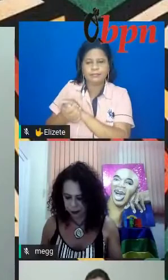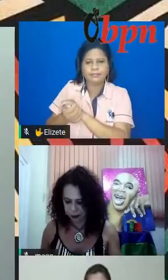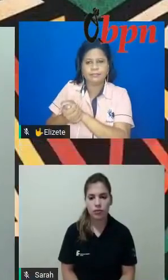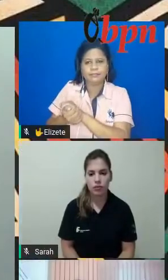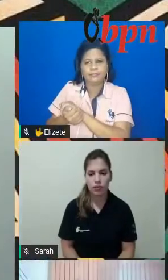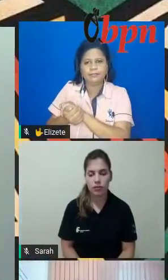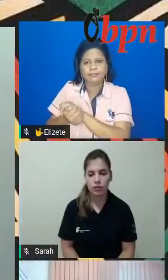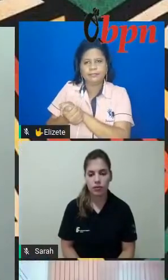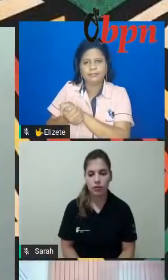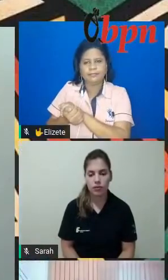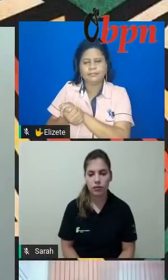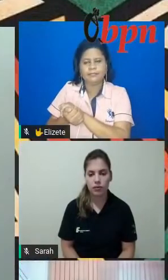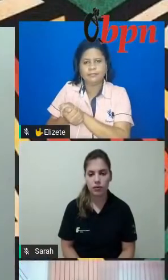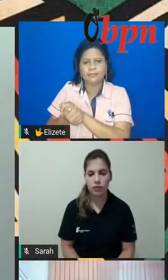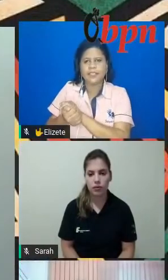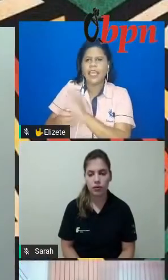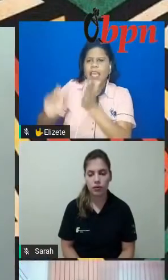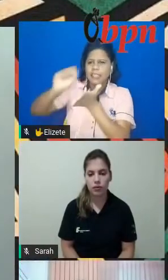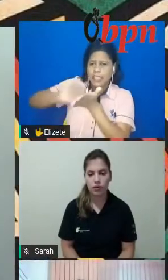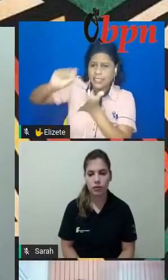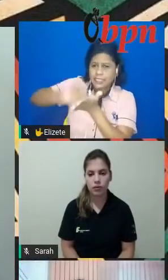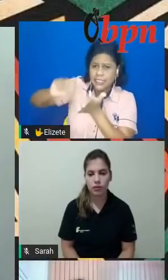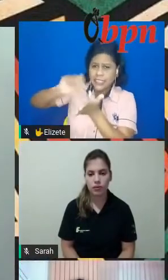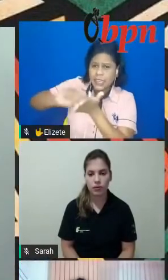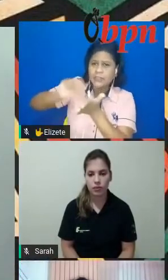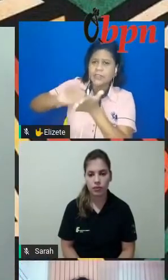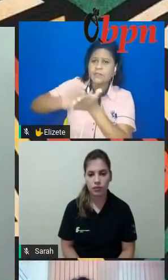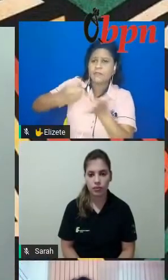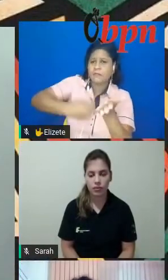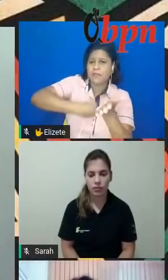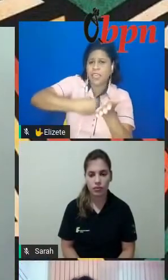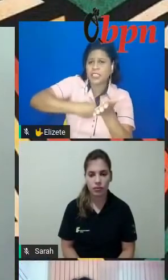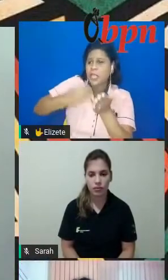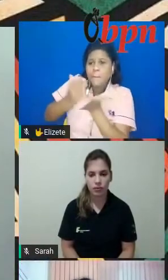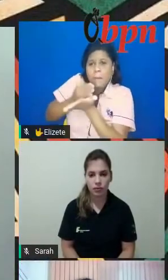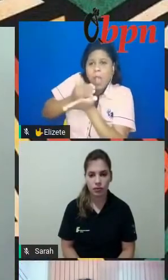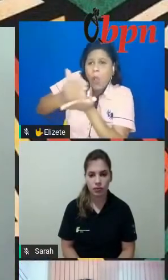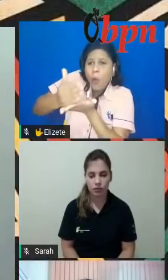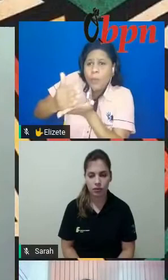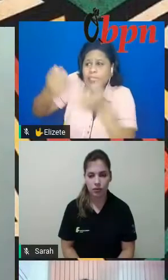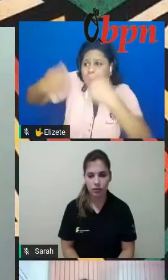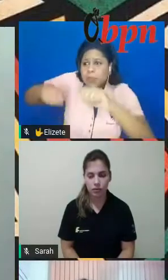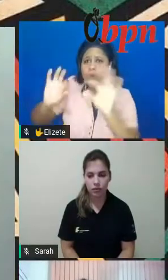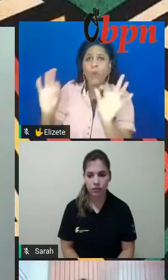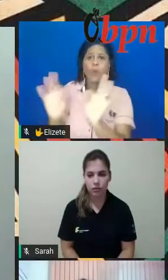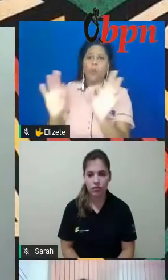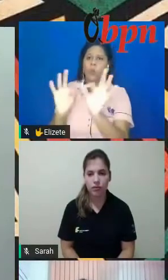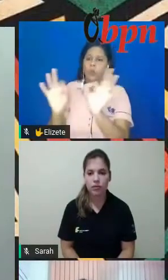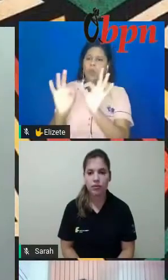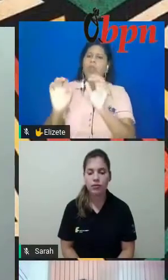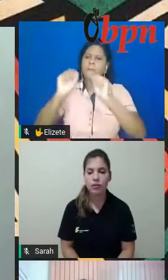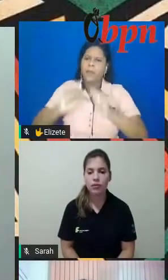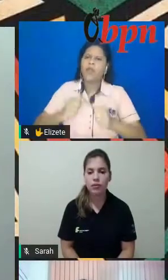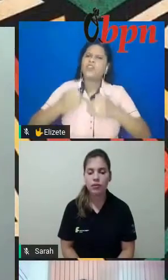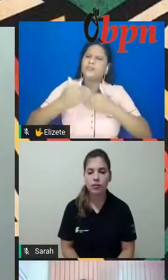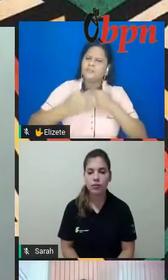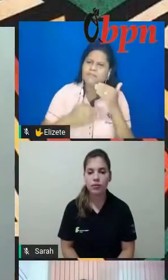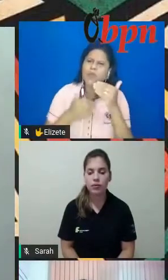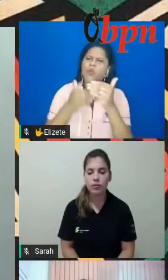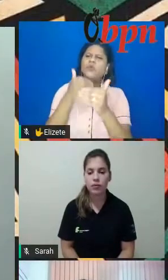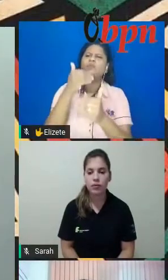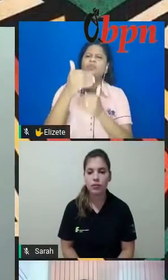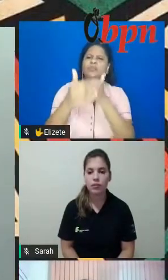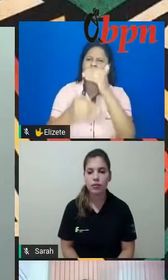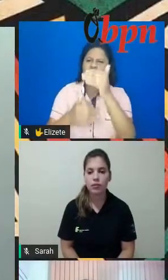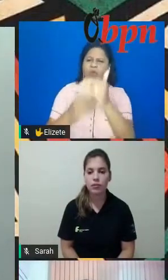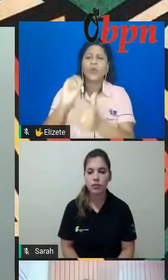da escrevivência, não é preciso partir disso. Escrevivência pode ser um processo ou uma maneira de